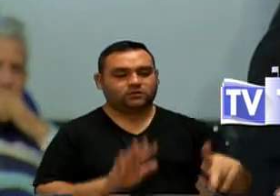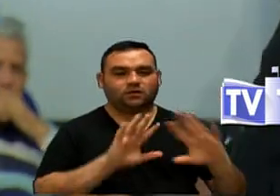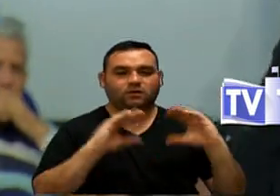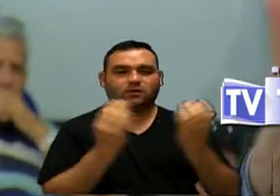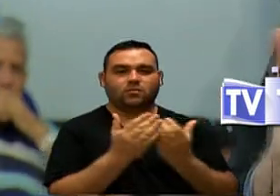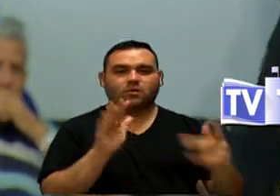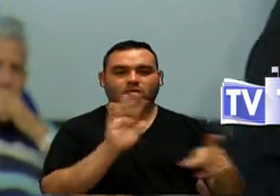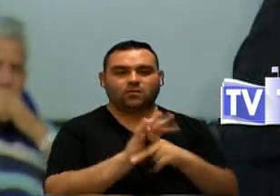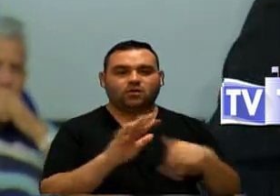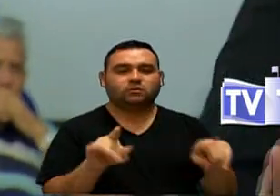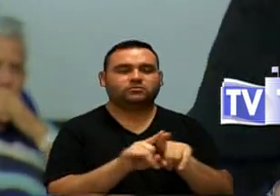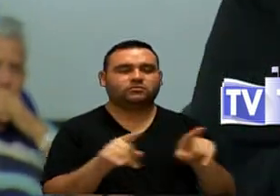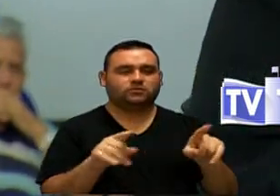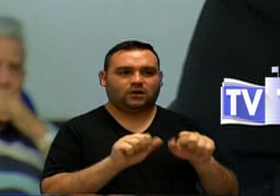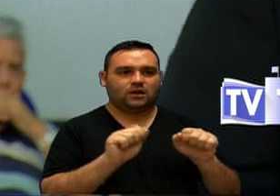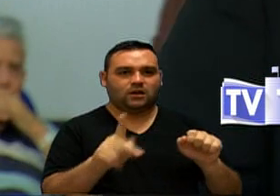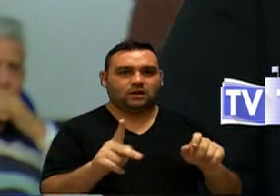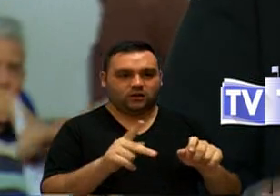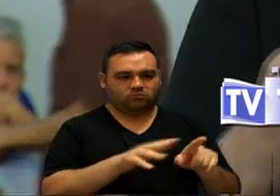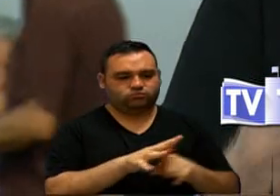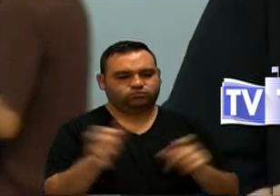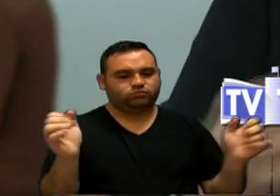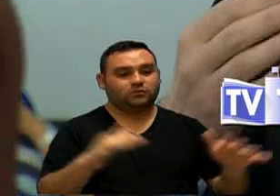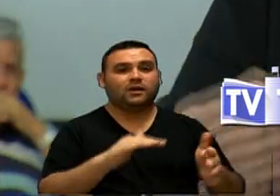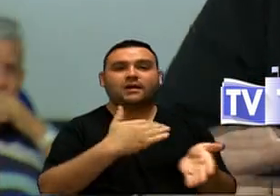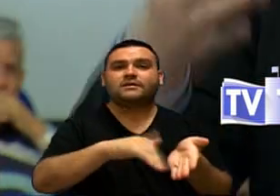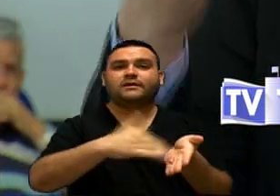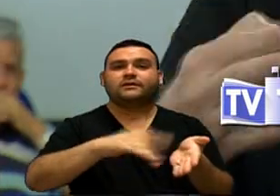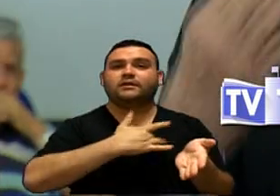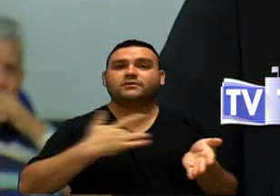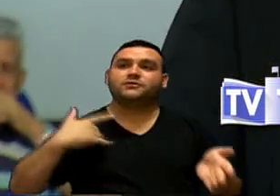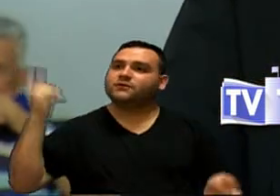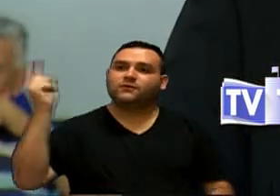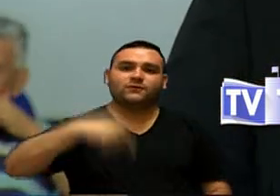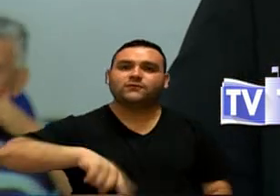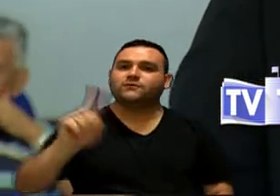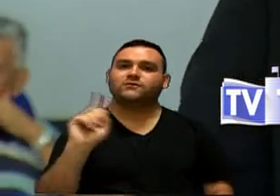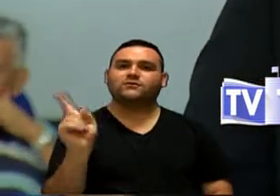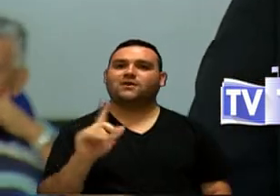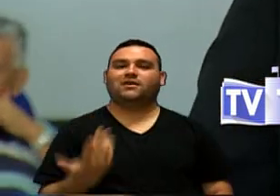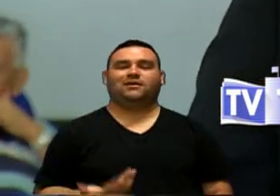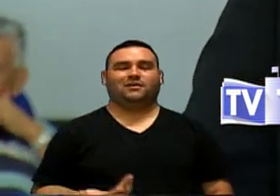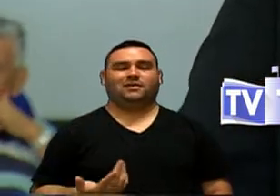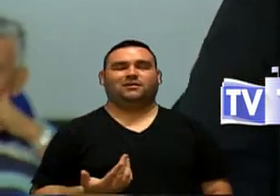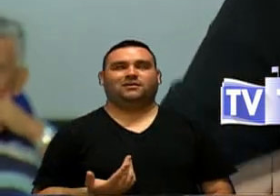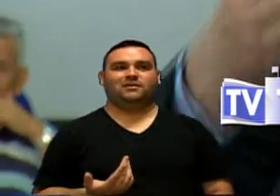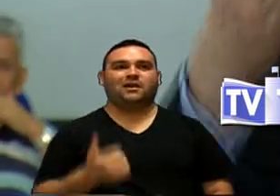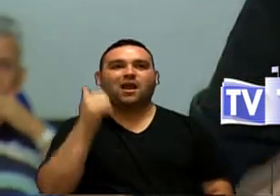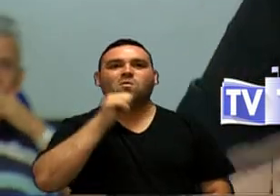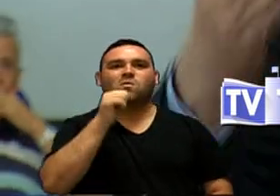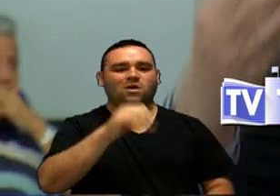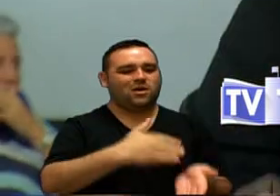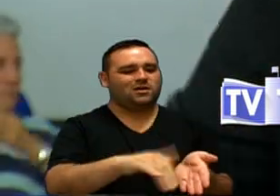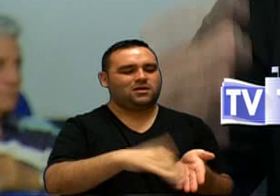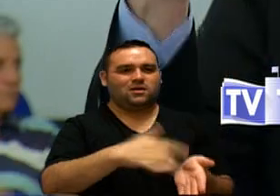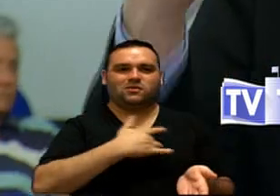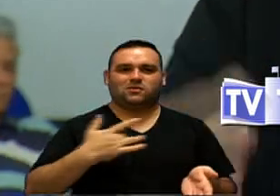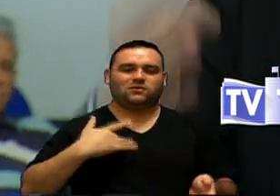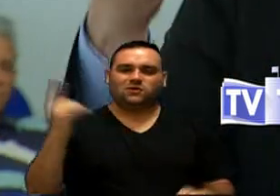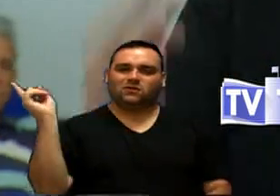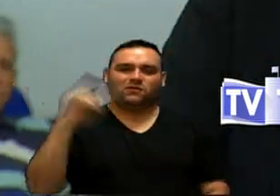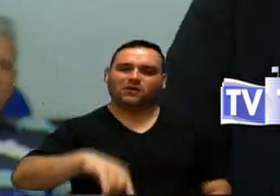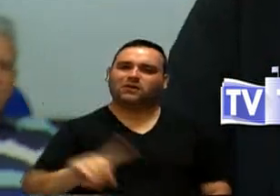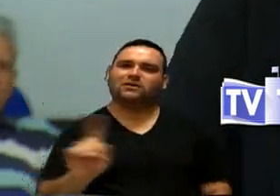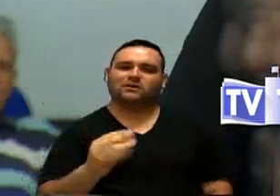casa fazendo essa audiência pública e a secretária de saúde não vir, vereador Hudson, a secretária de saúde não